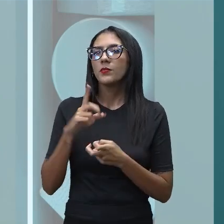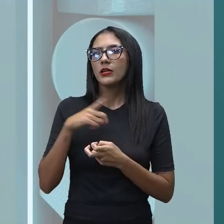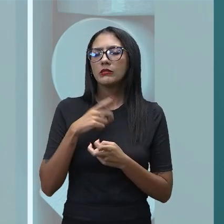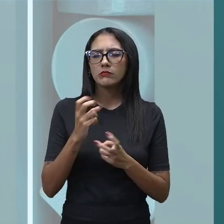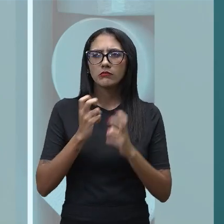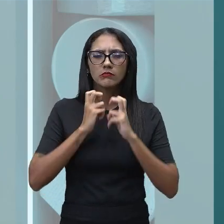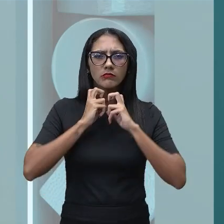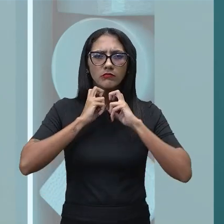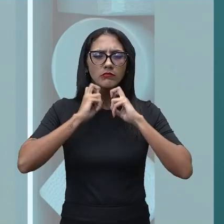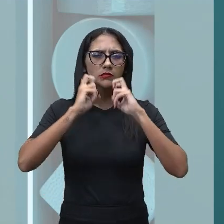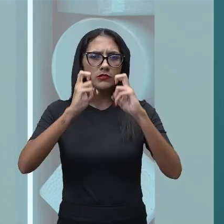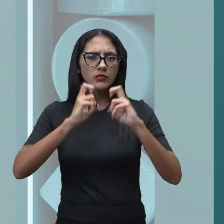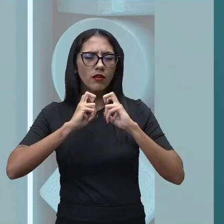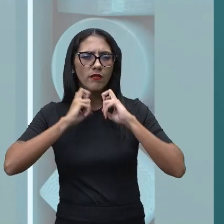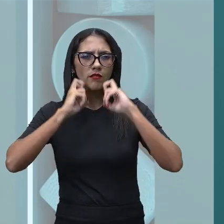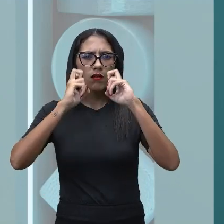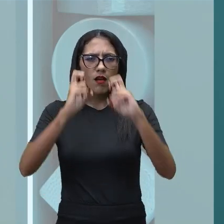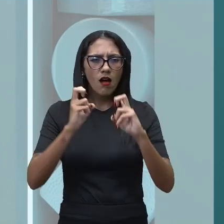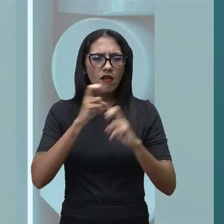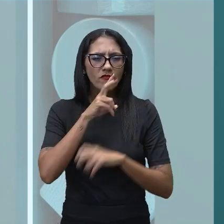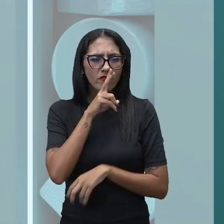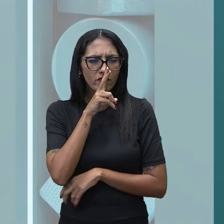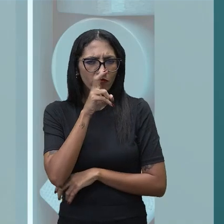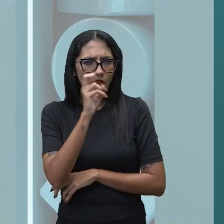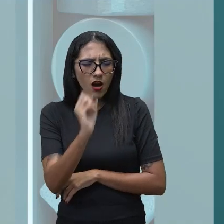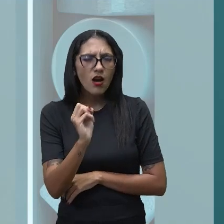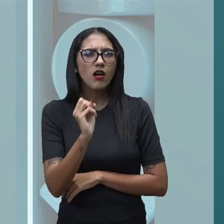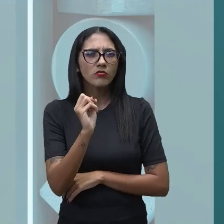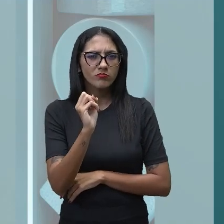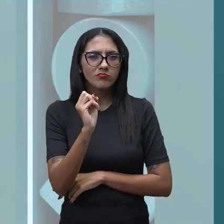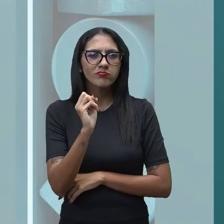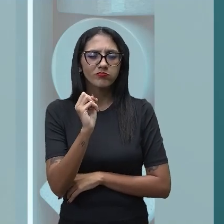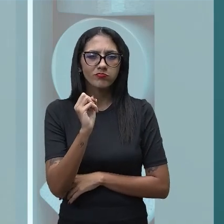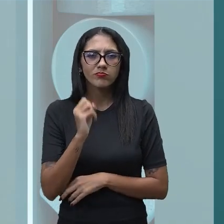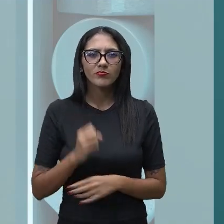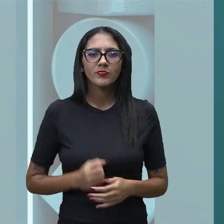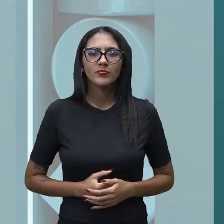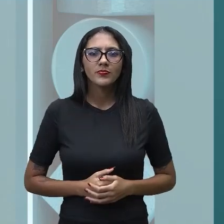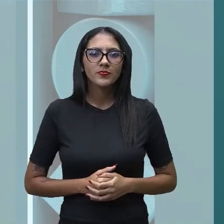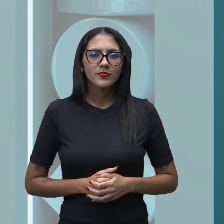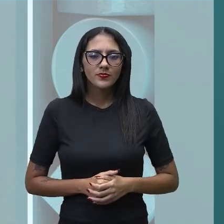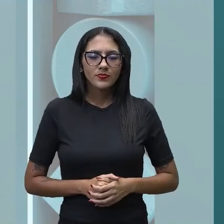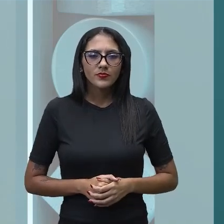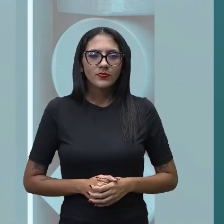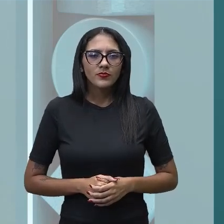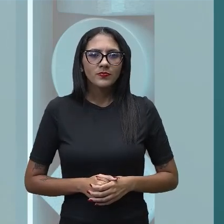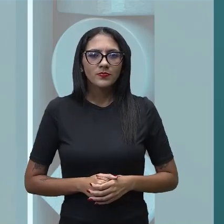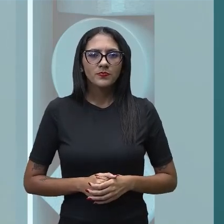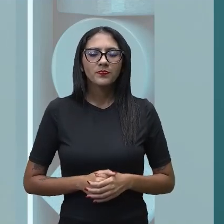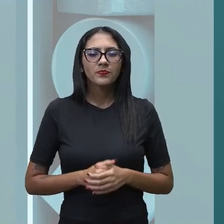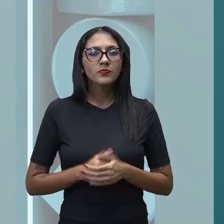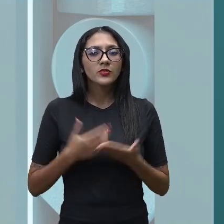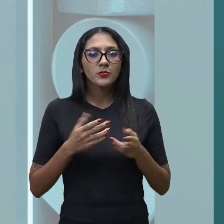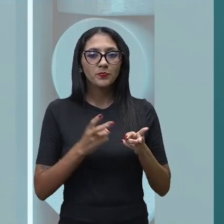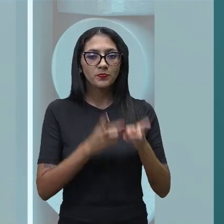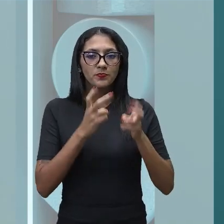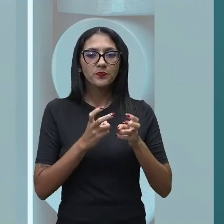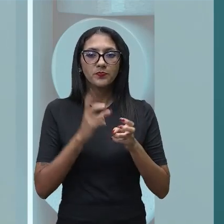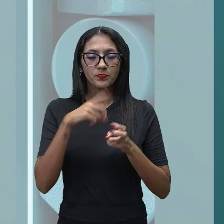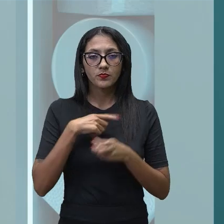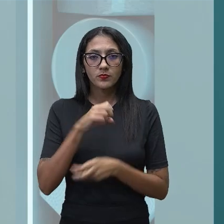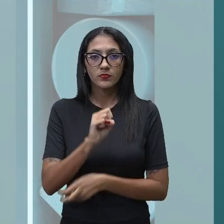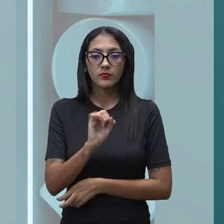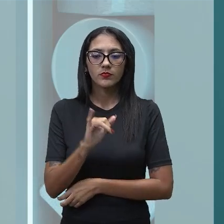de um tormento tão forte, que pode ser ouvido do céu. Ok, gente? Então perceba que a síncrase ajudou a